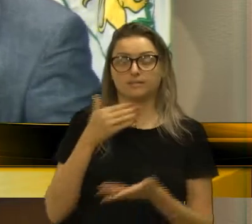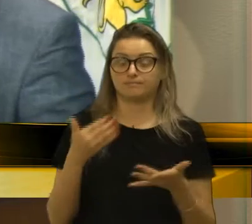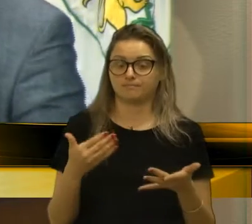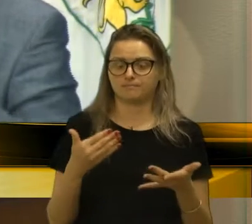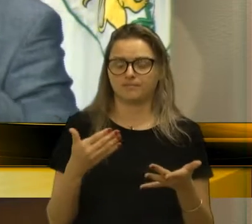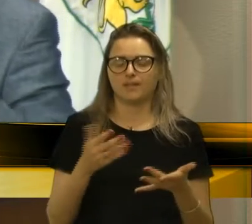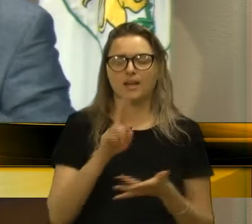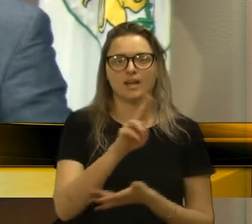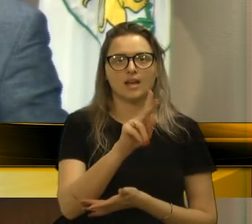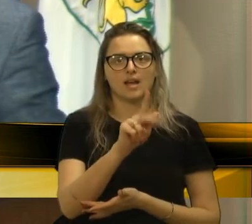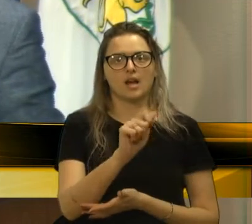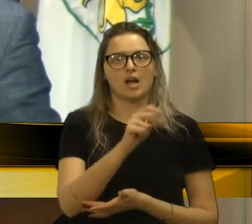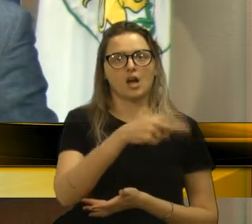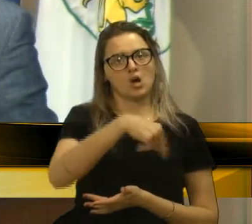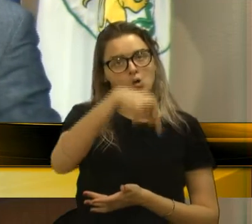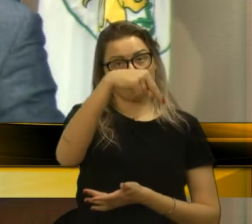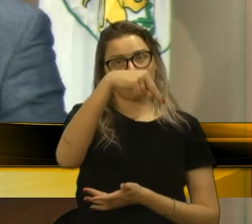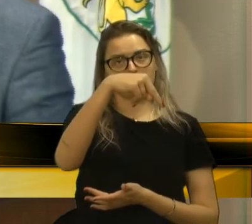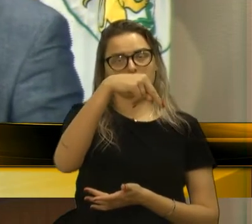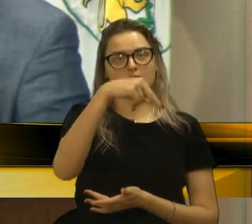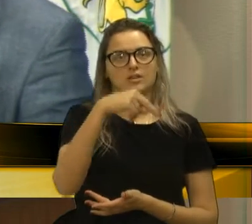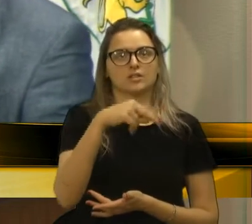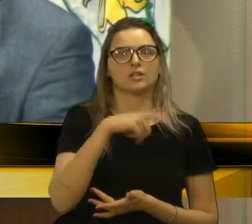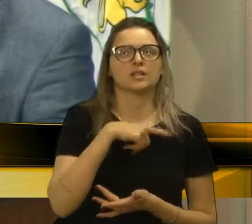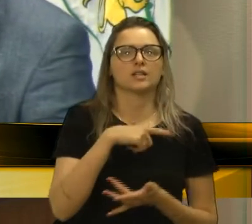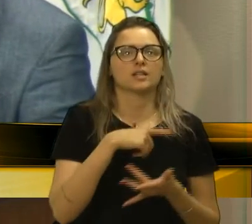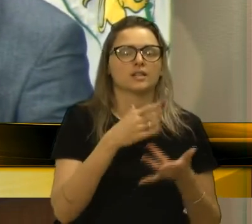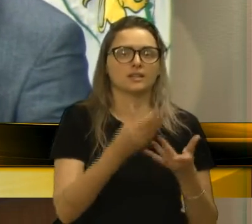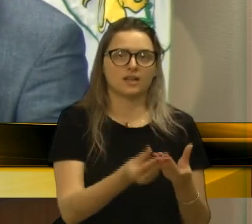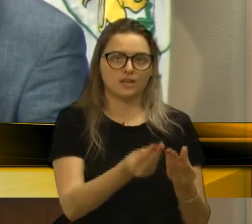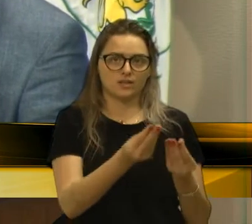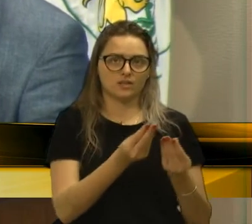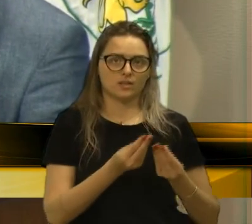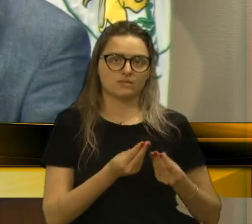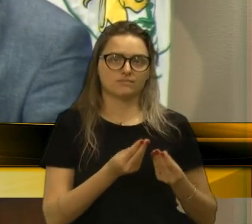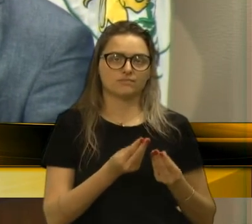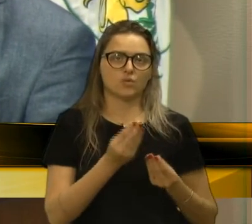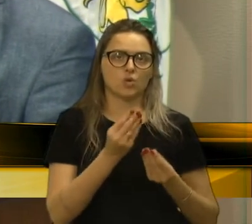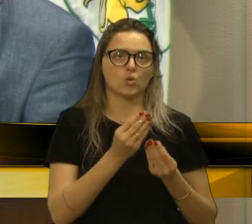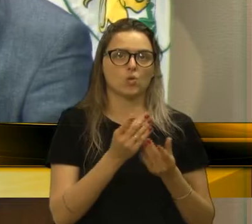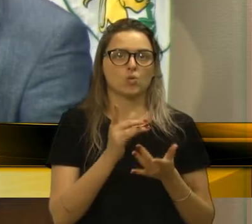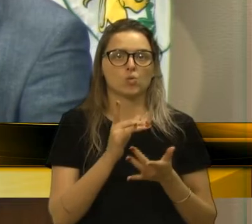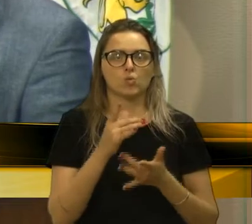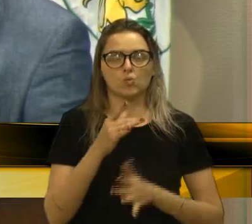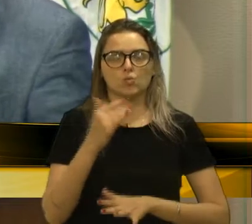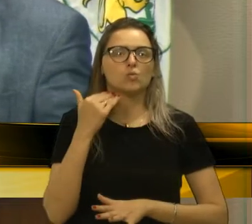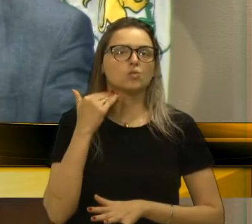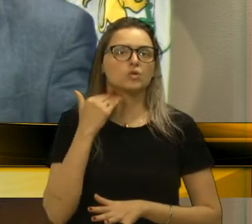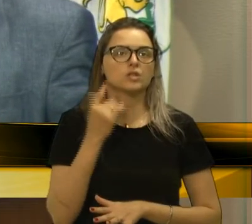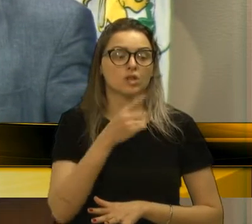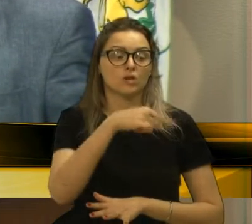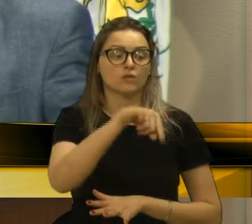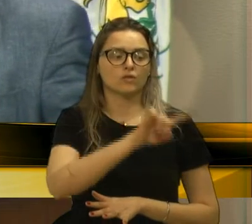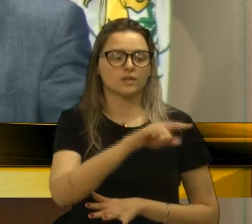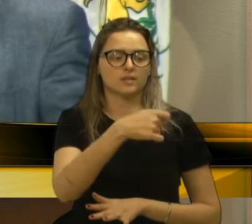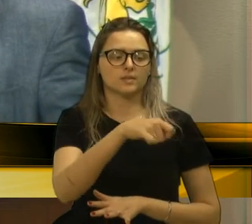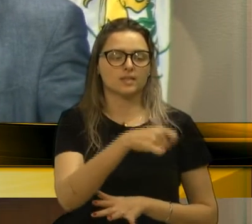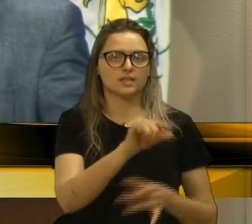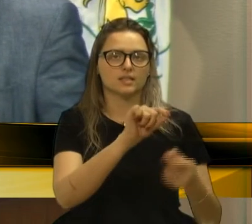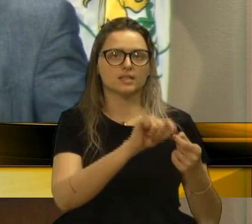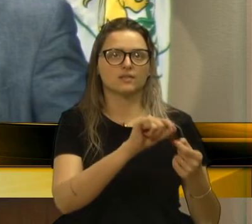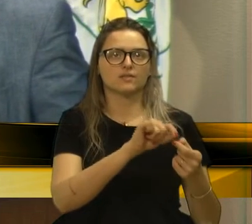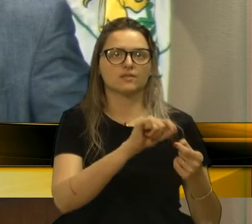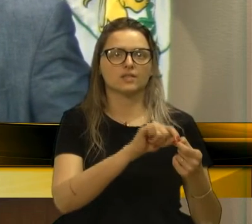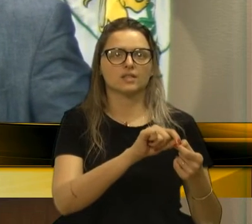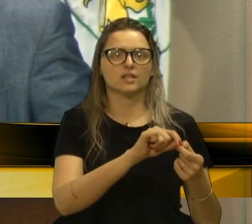A UPA Zona Norte, resumindo, ela recebeu um oficial de justiça que disse, vocês precisam encaminhar